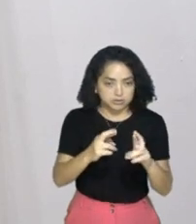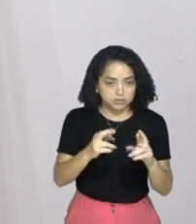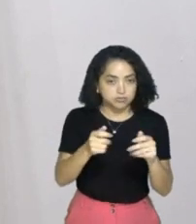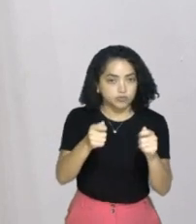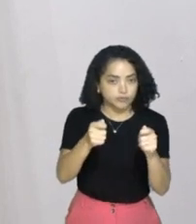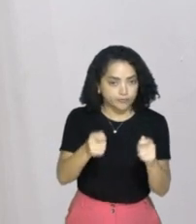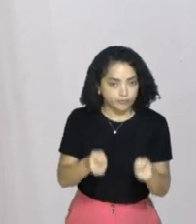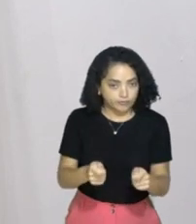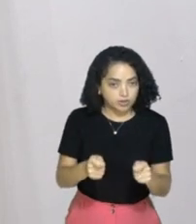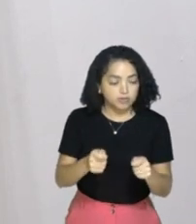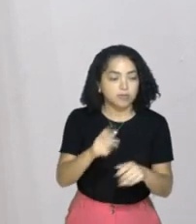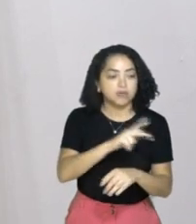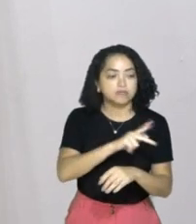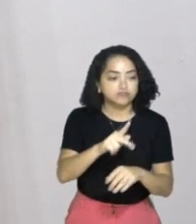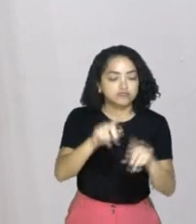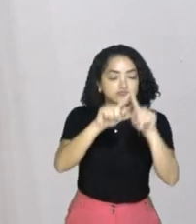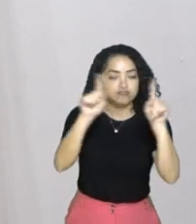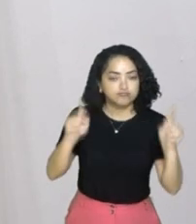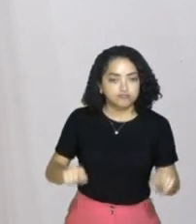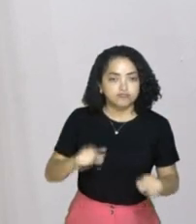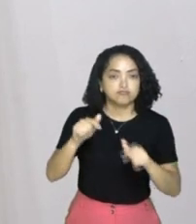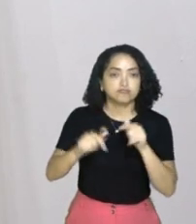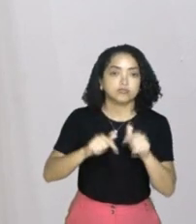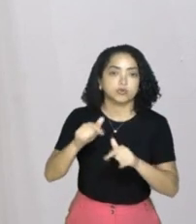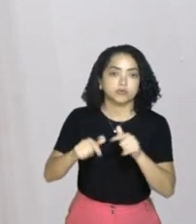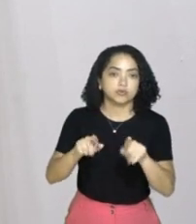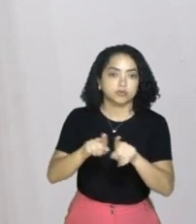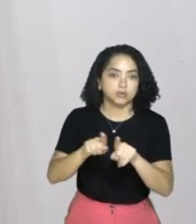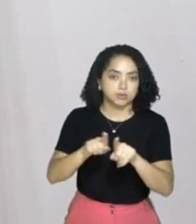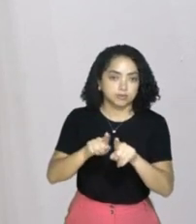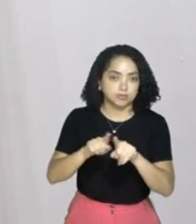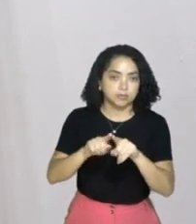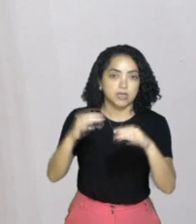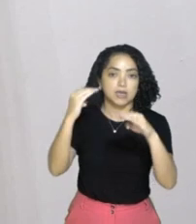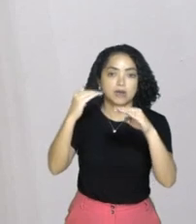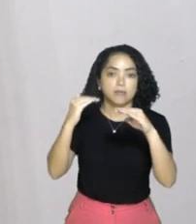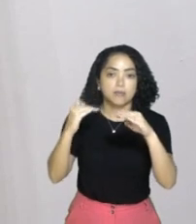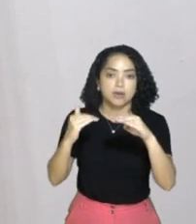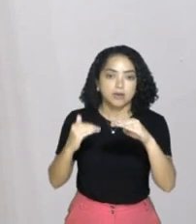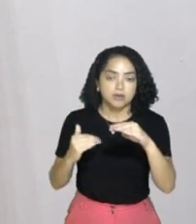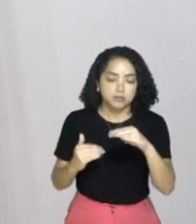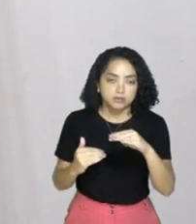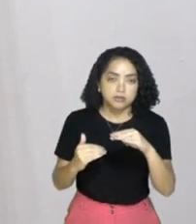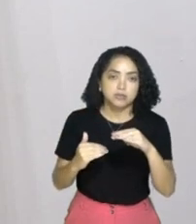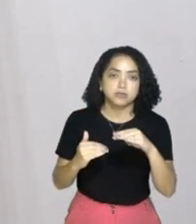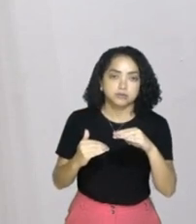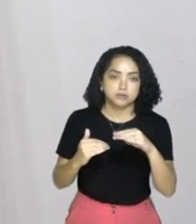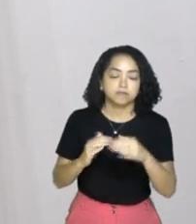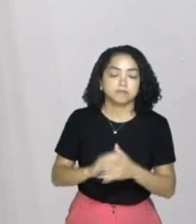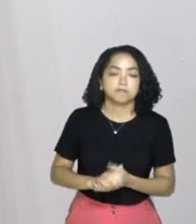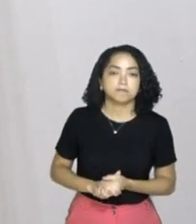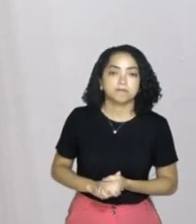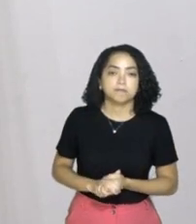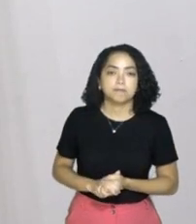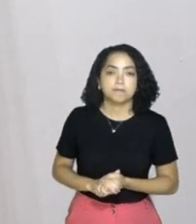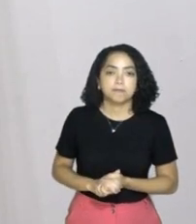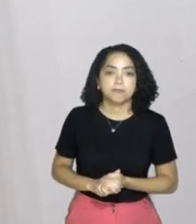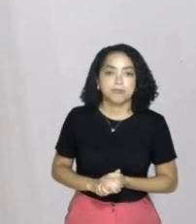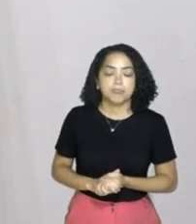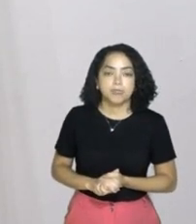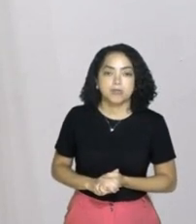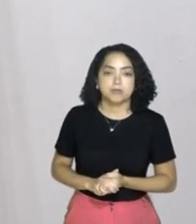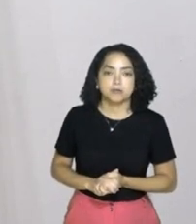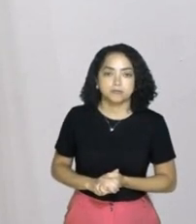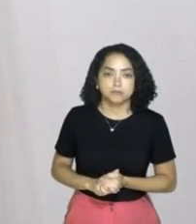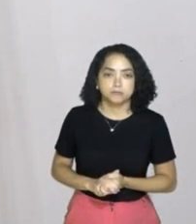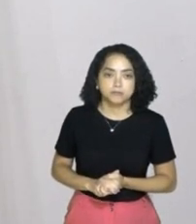professores e funcionários E aí hierarquia como grandes diferenciais até